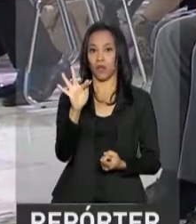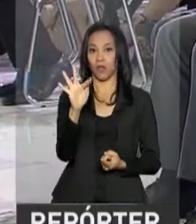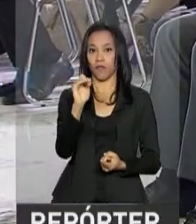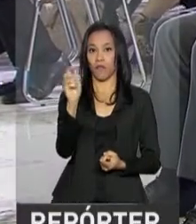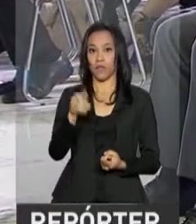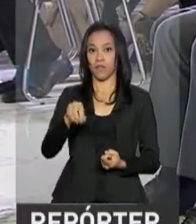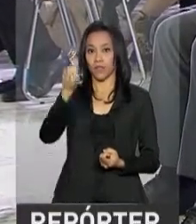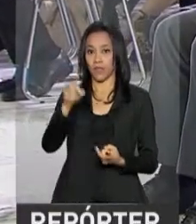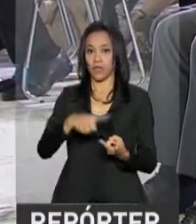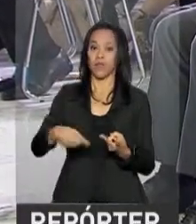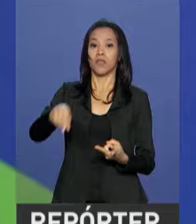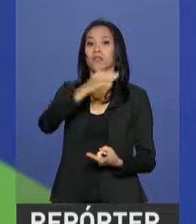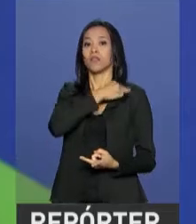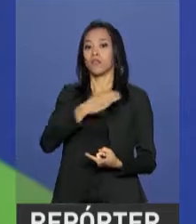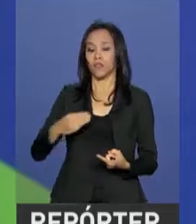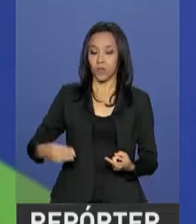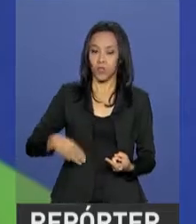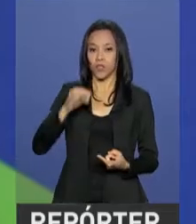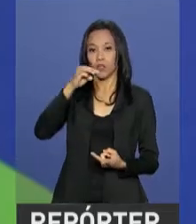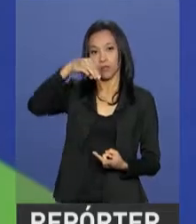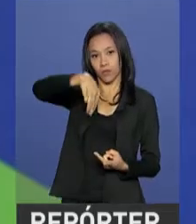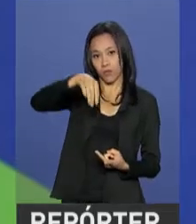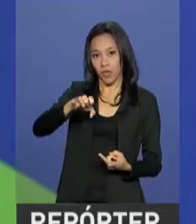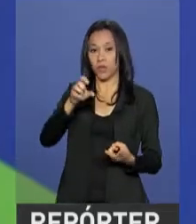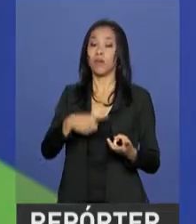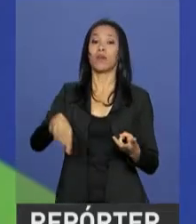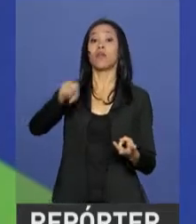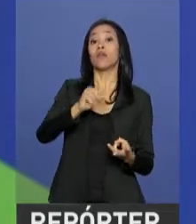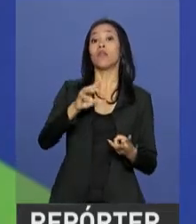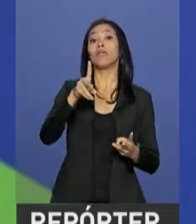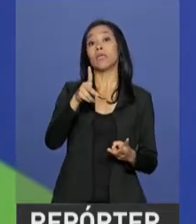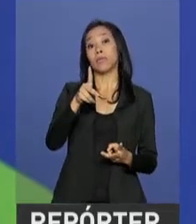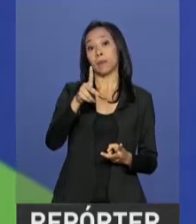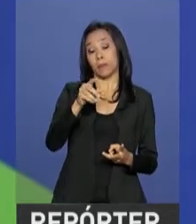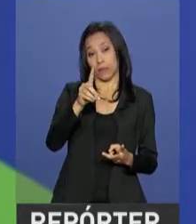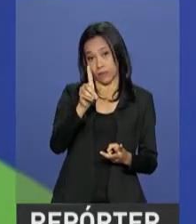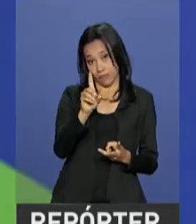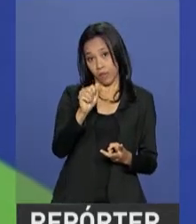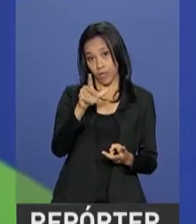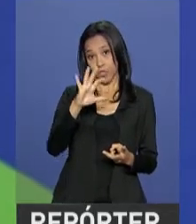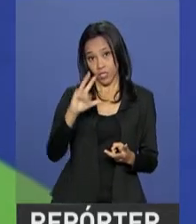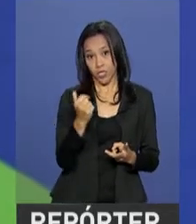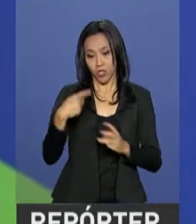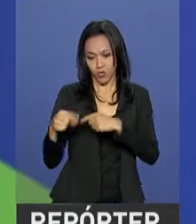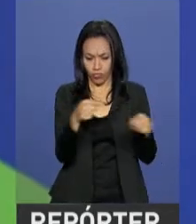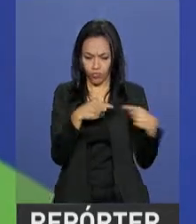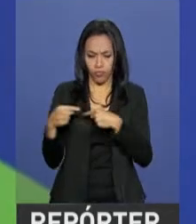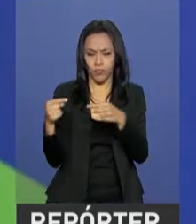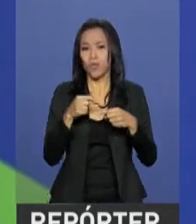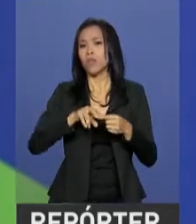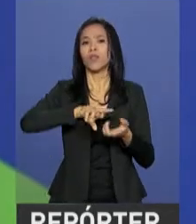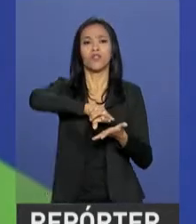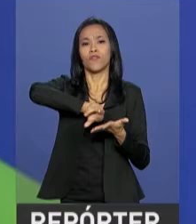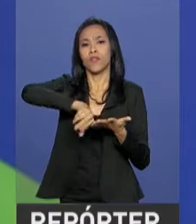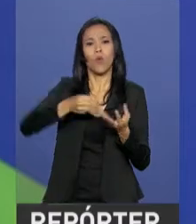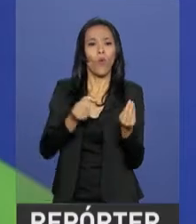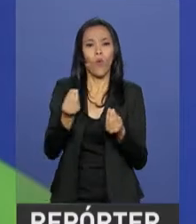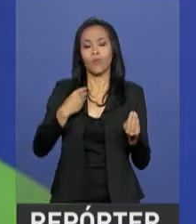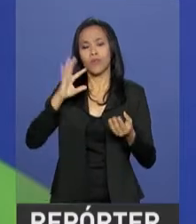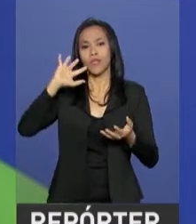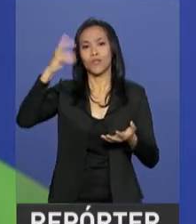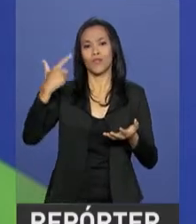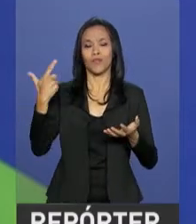e da casa civil eo próprio presidente em discutido alternativas com diferentes setores para encontrar uma solução